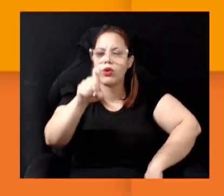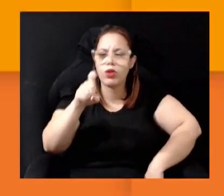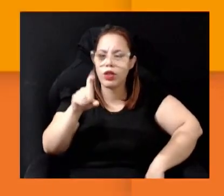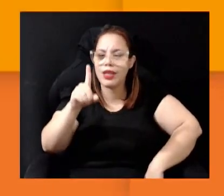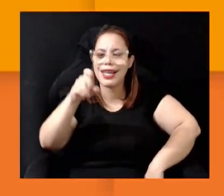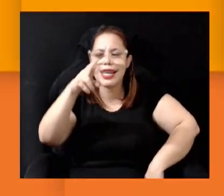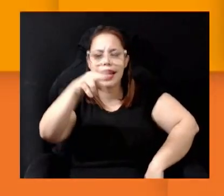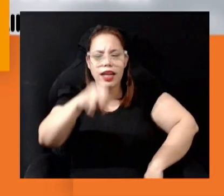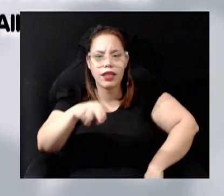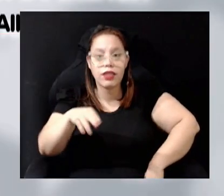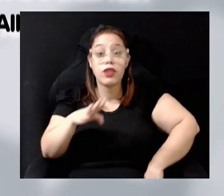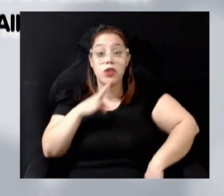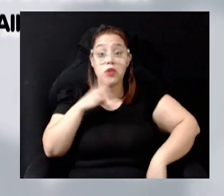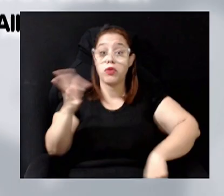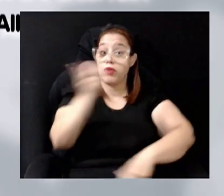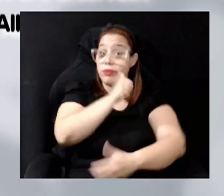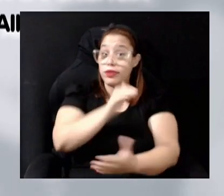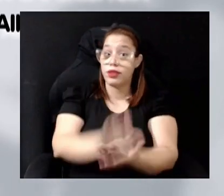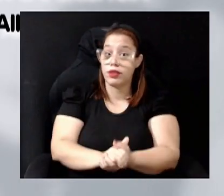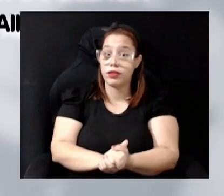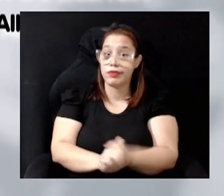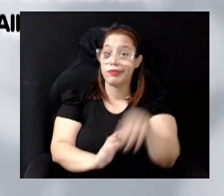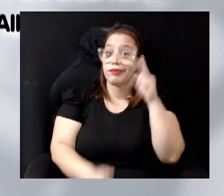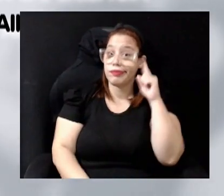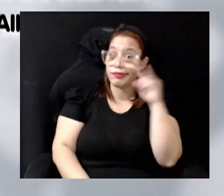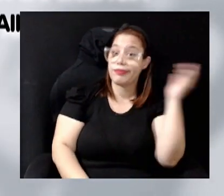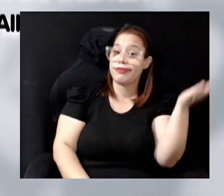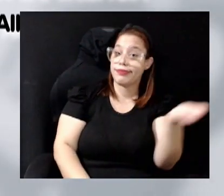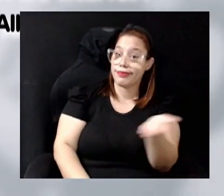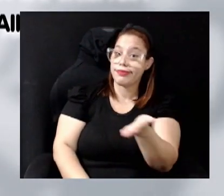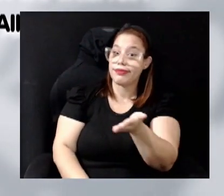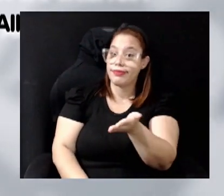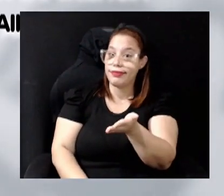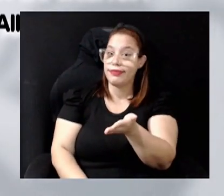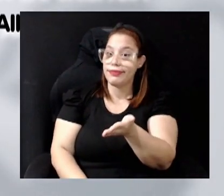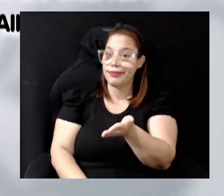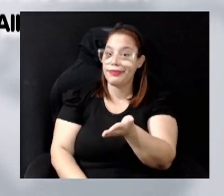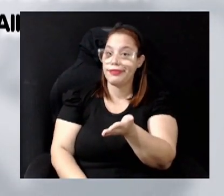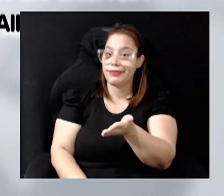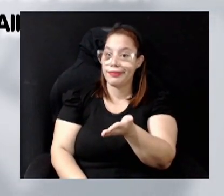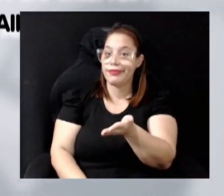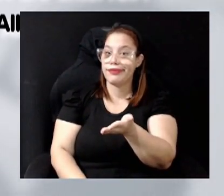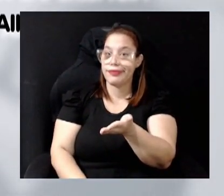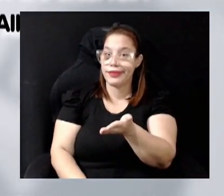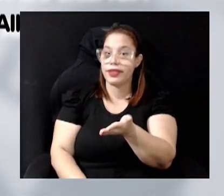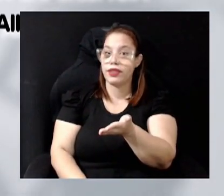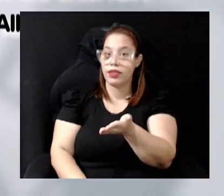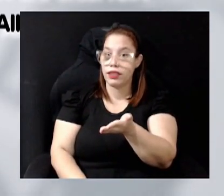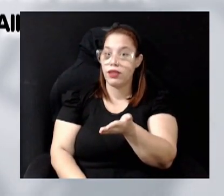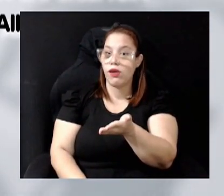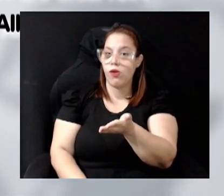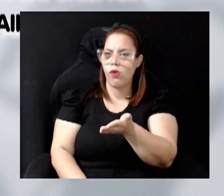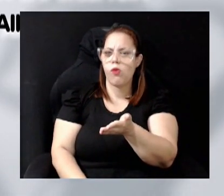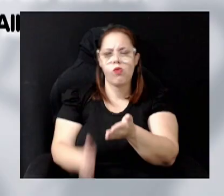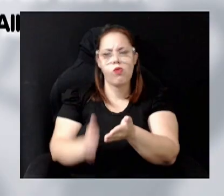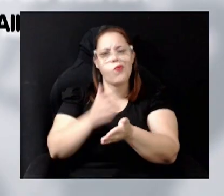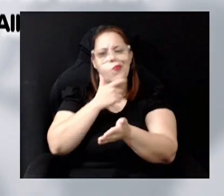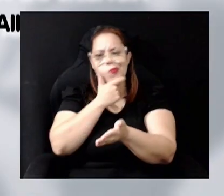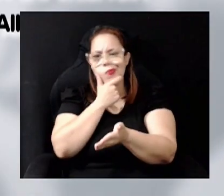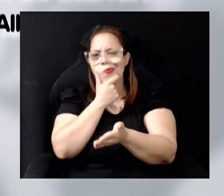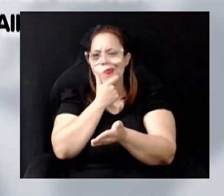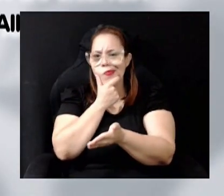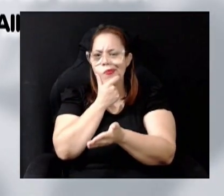conhecer? No século XX, com o advento da Revolução Industrial, a produção em massa tornou-se